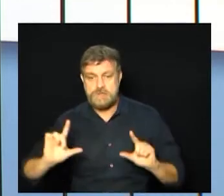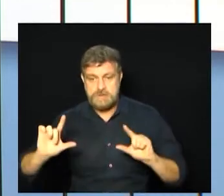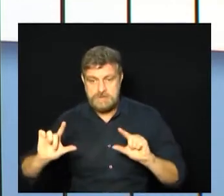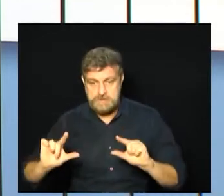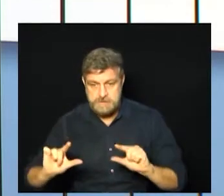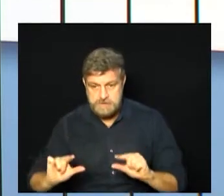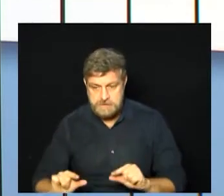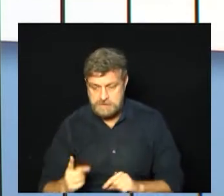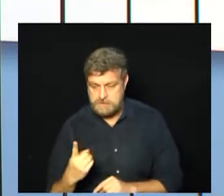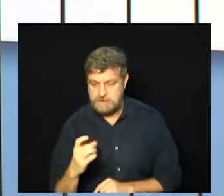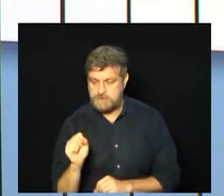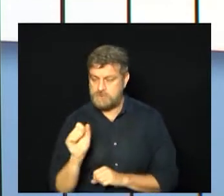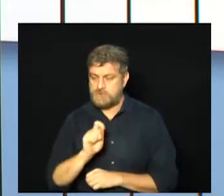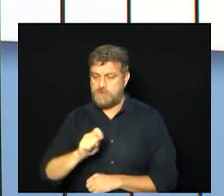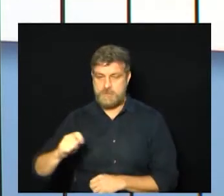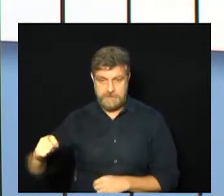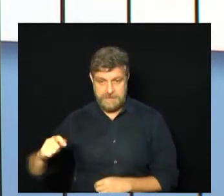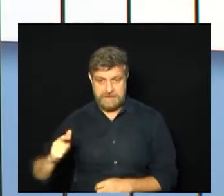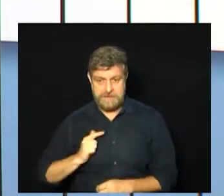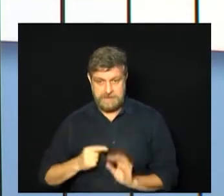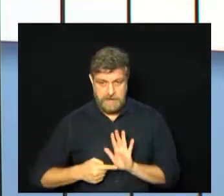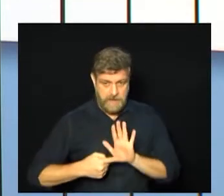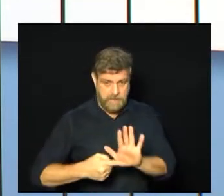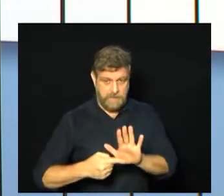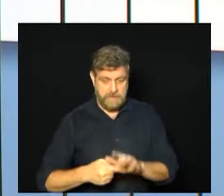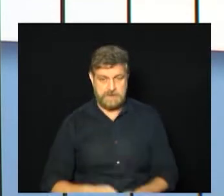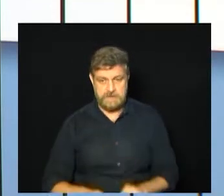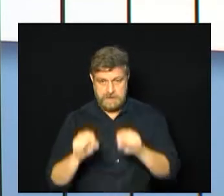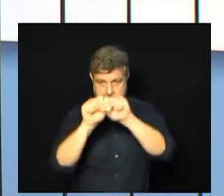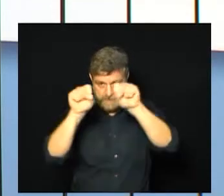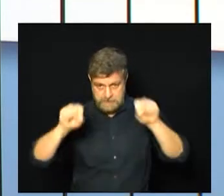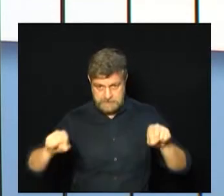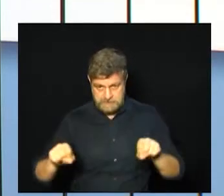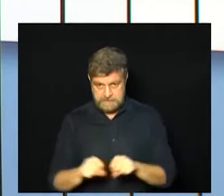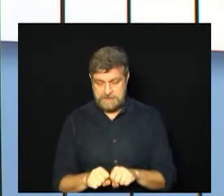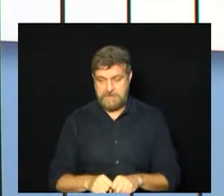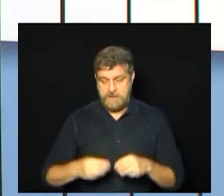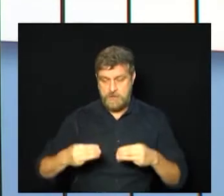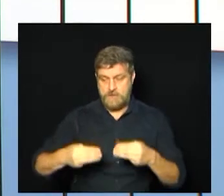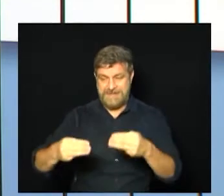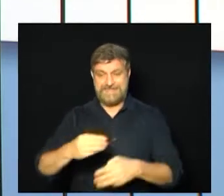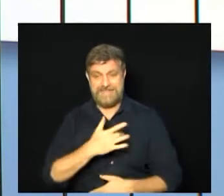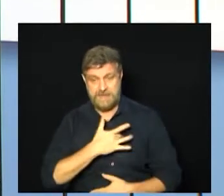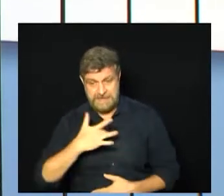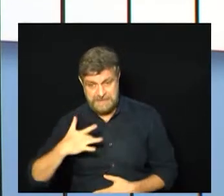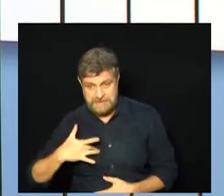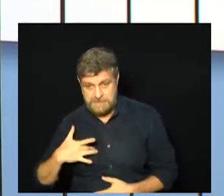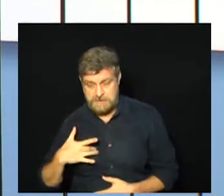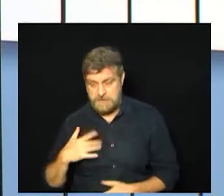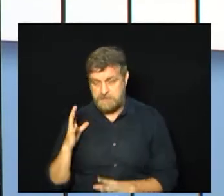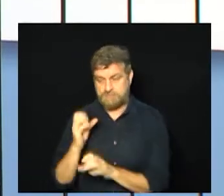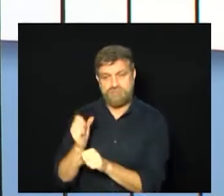últimos 18 meses. De acordo com o sistema CIVEP-Gripe do Ministério da Saúde, que